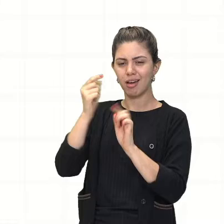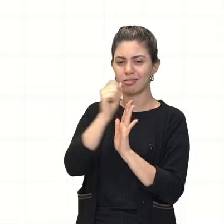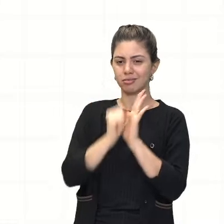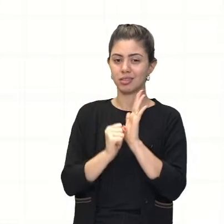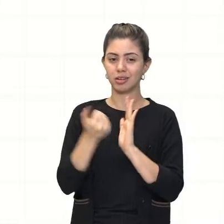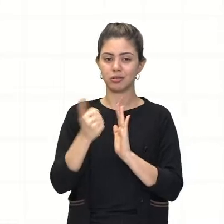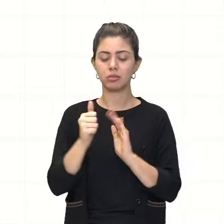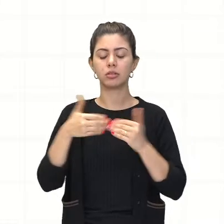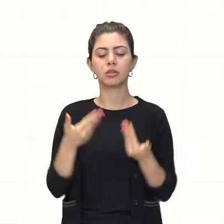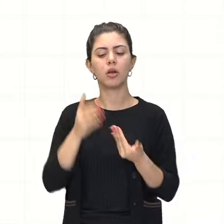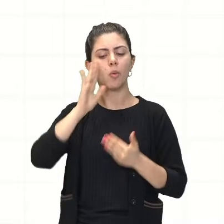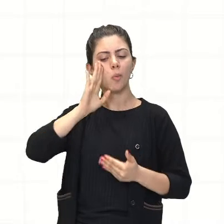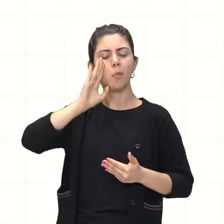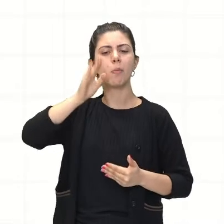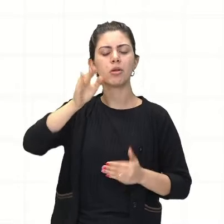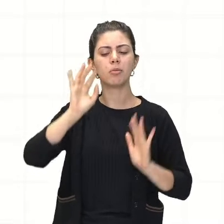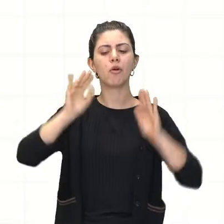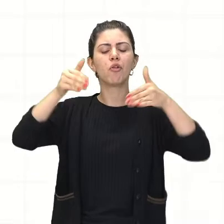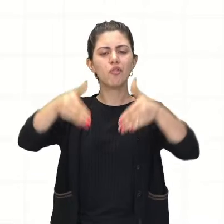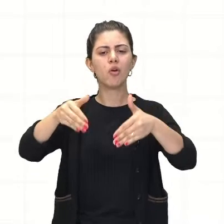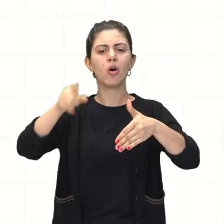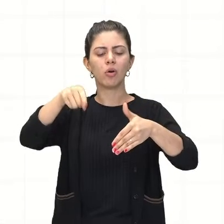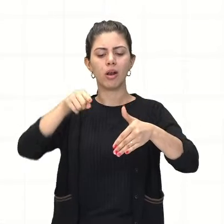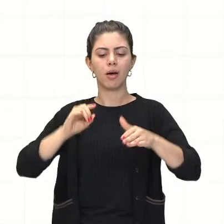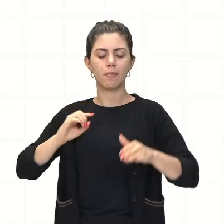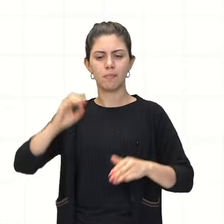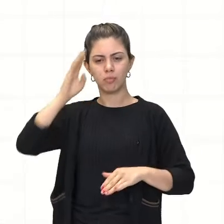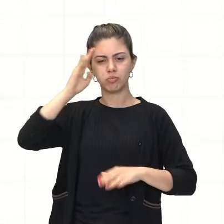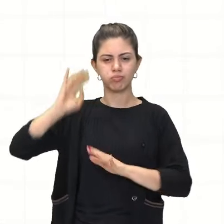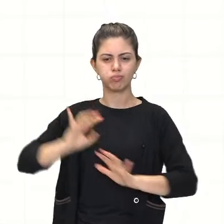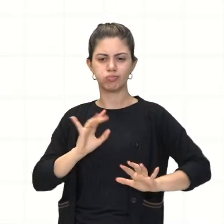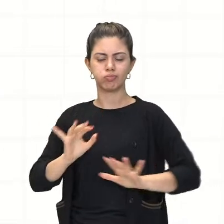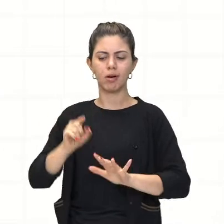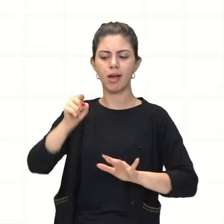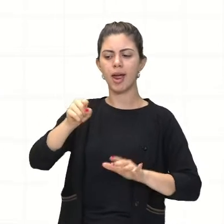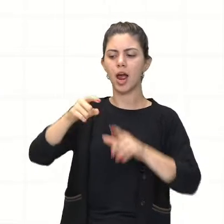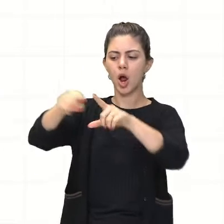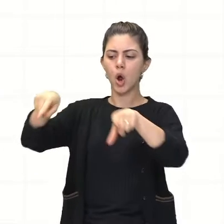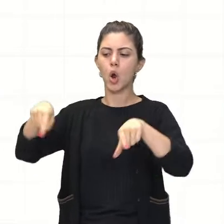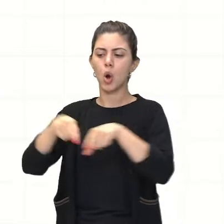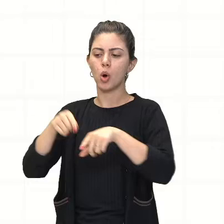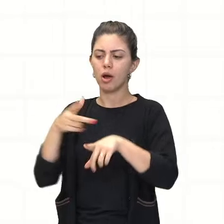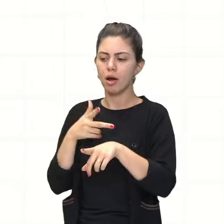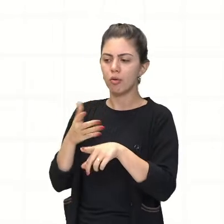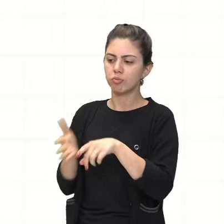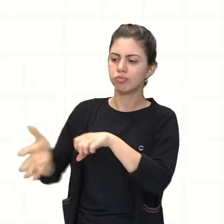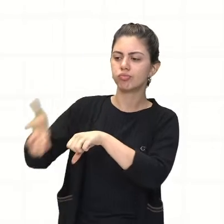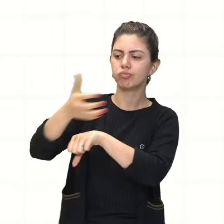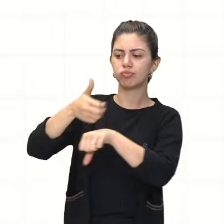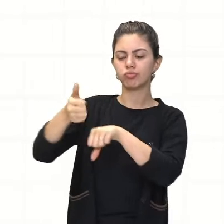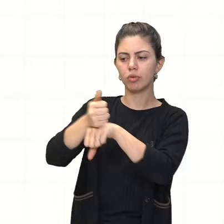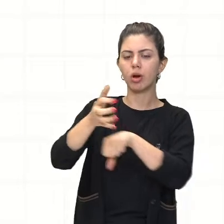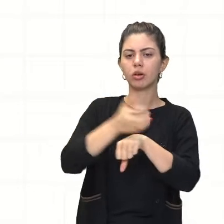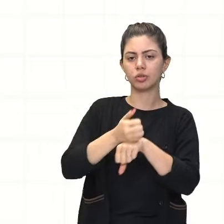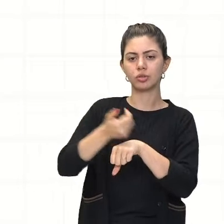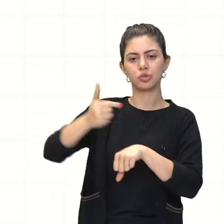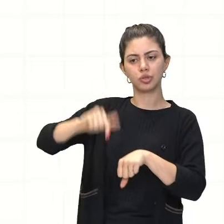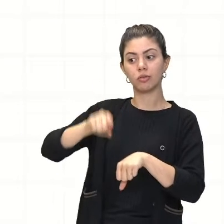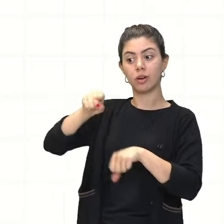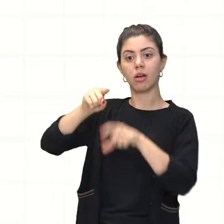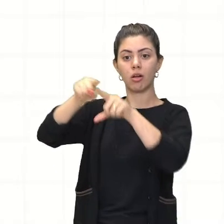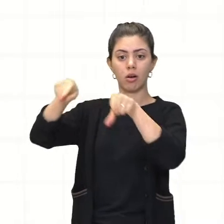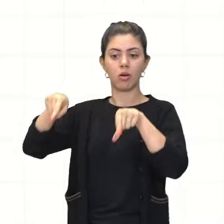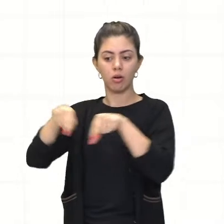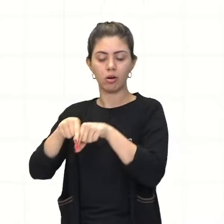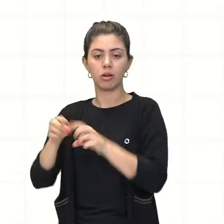objetivo principal das cruzadas era recuperar territórios cristãos na Terra Santa, particularmente Jerusalém, que